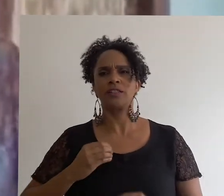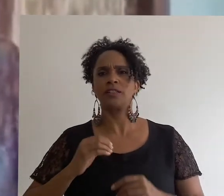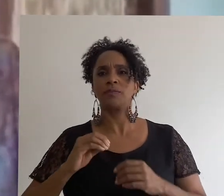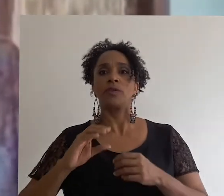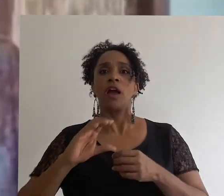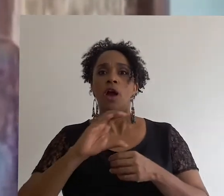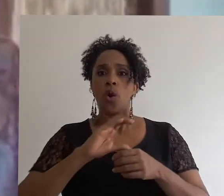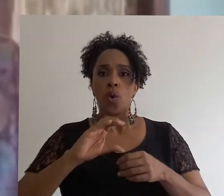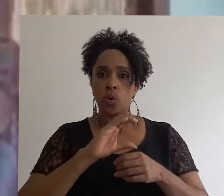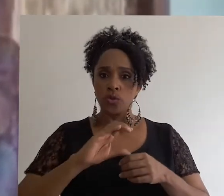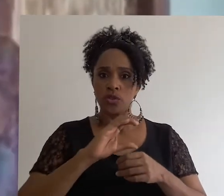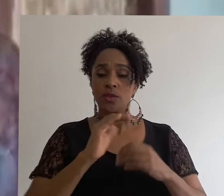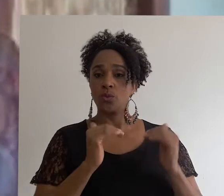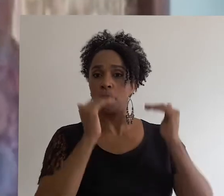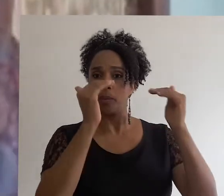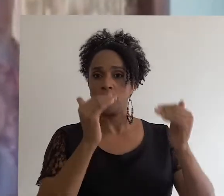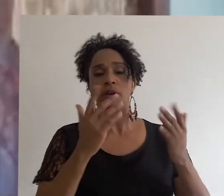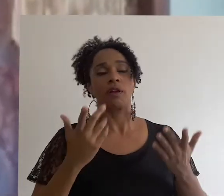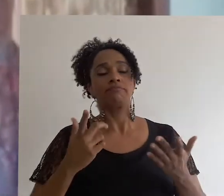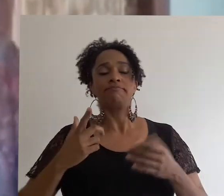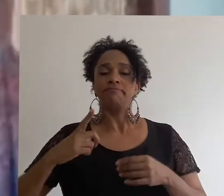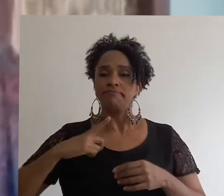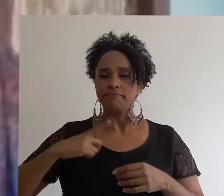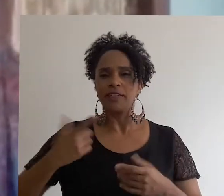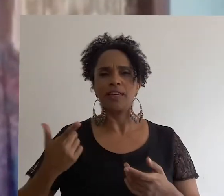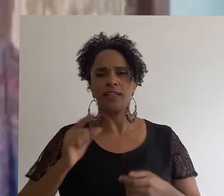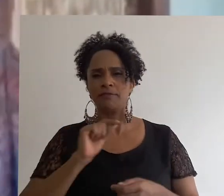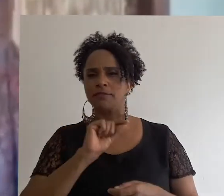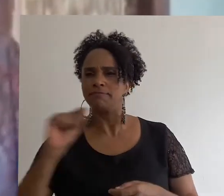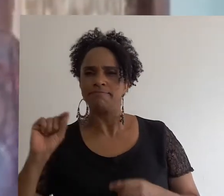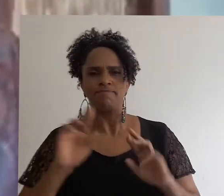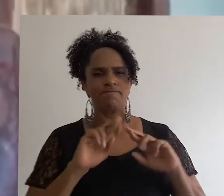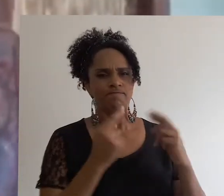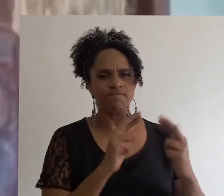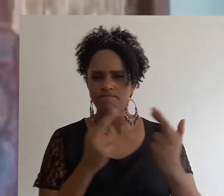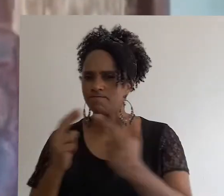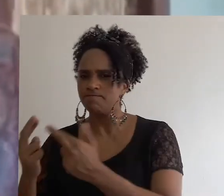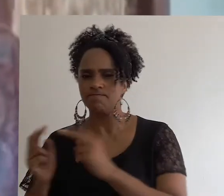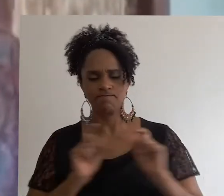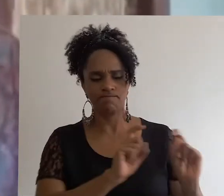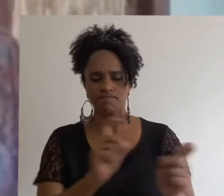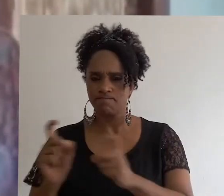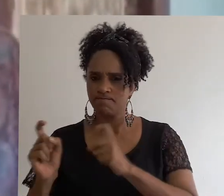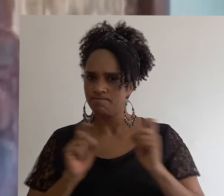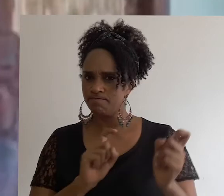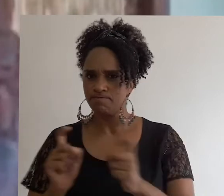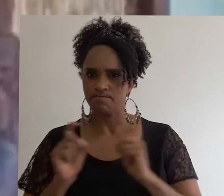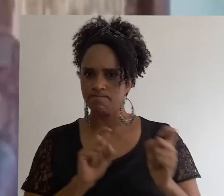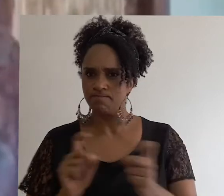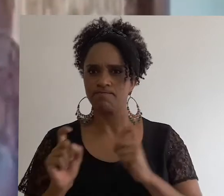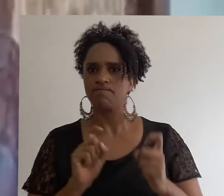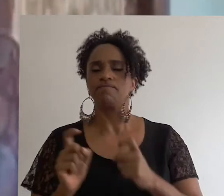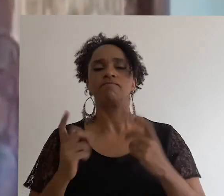Conselho Superior, 13 reuniões do Colégio de Dirigentes. Então, este ano, nenhuma